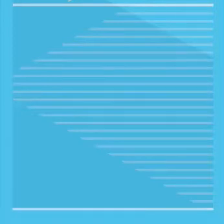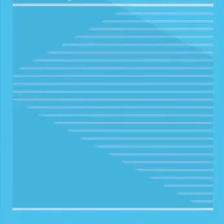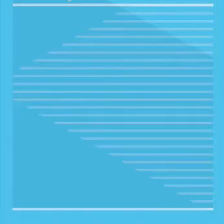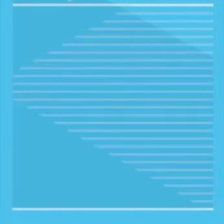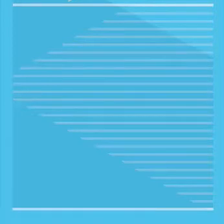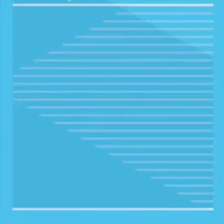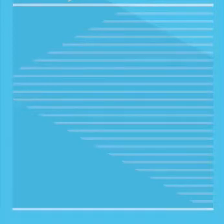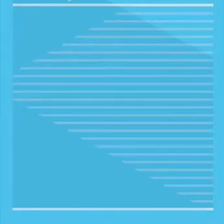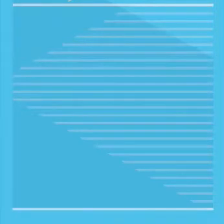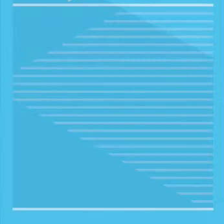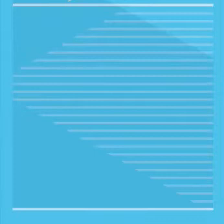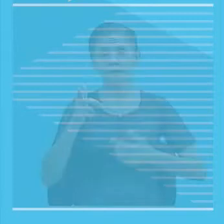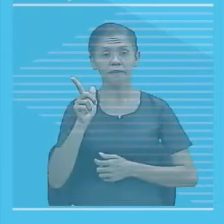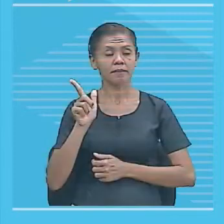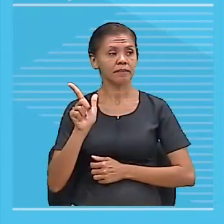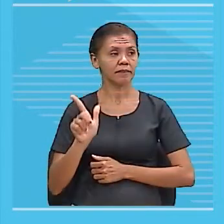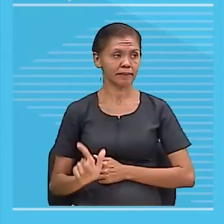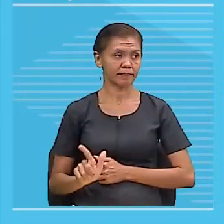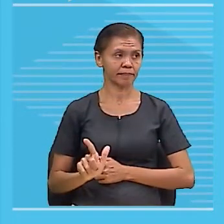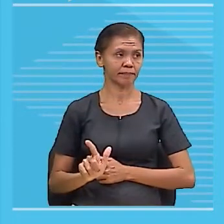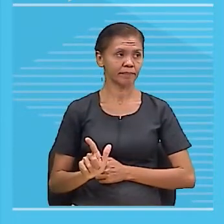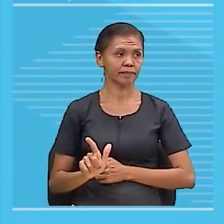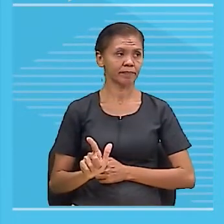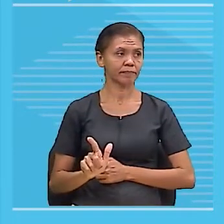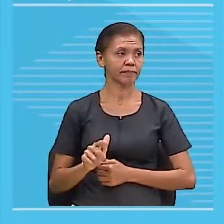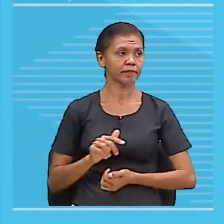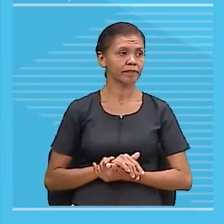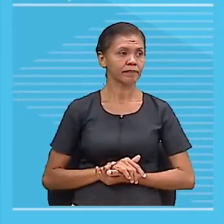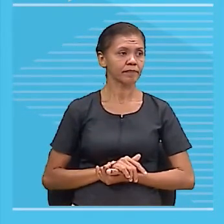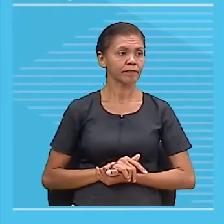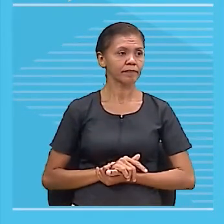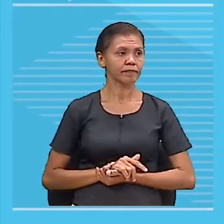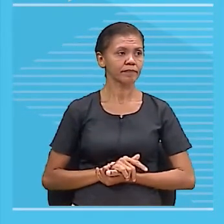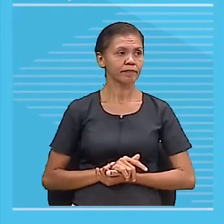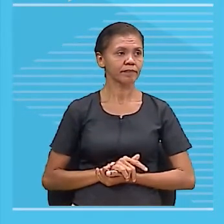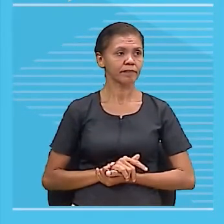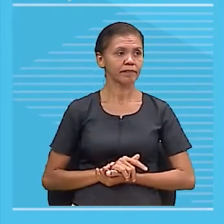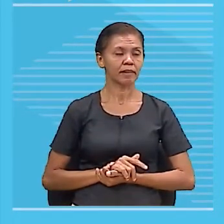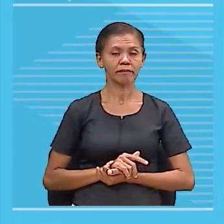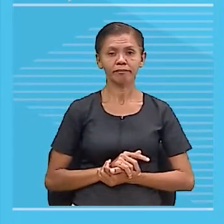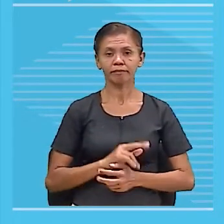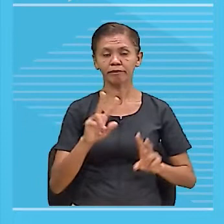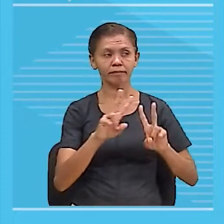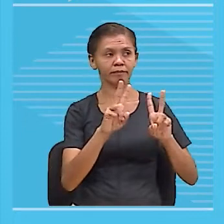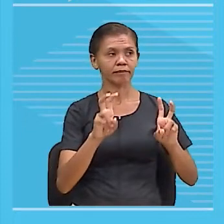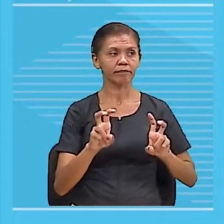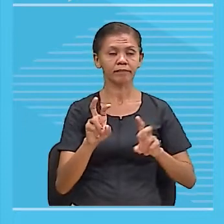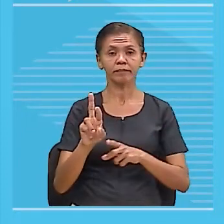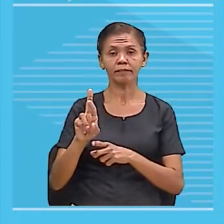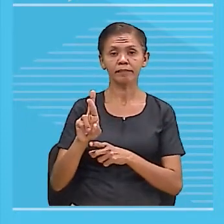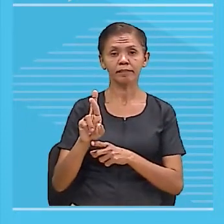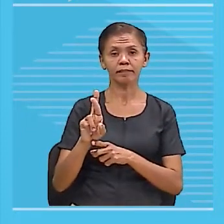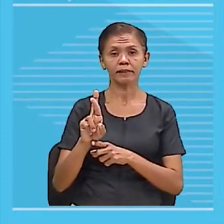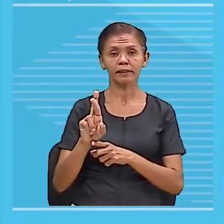queridos, vamos então voltar aqui para a nossa aula e chegamos ao tópico de